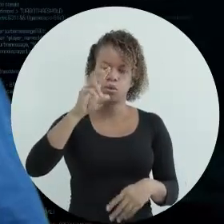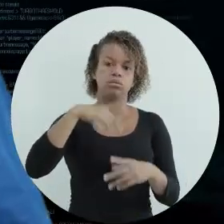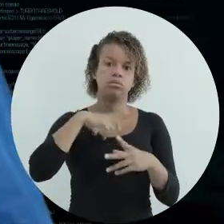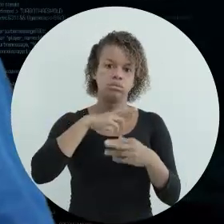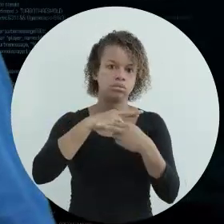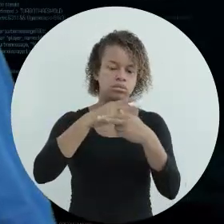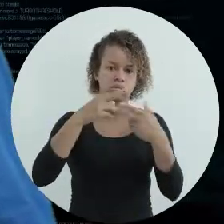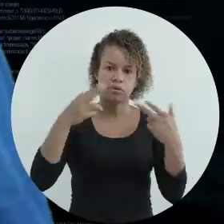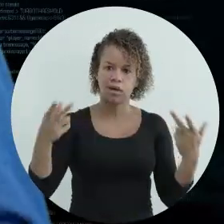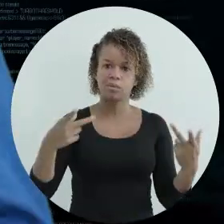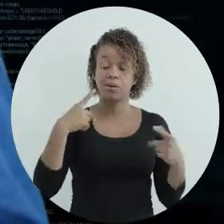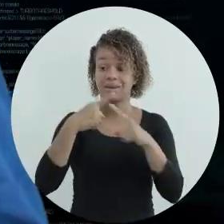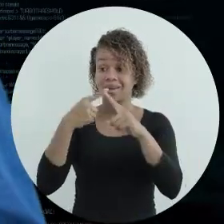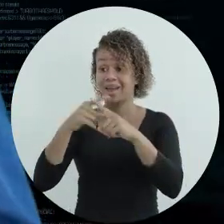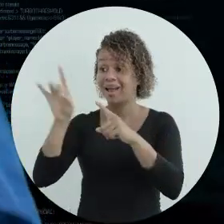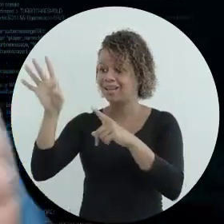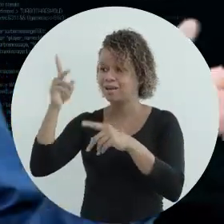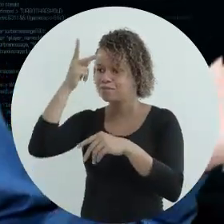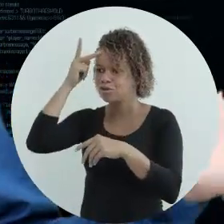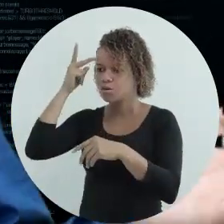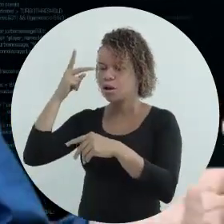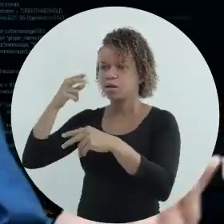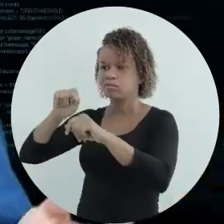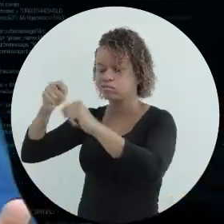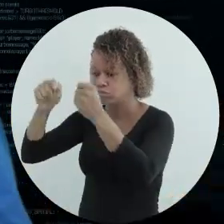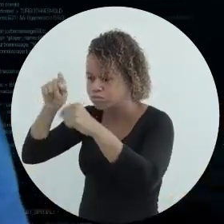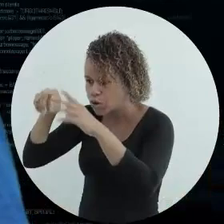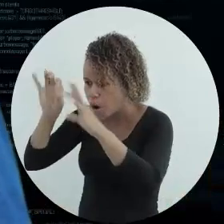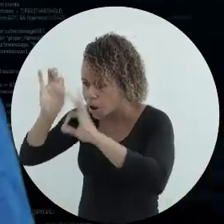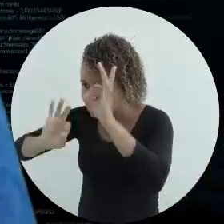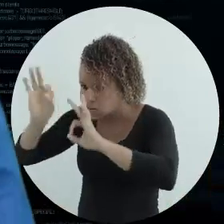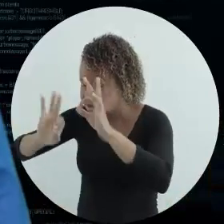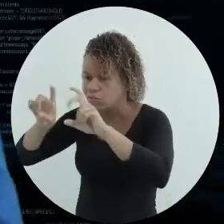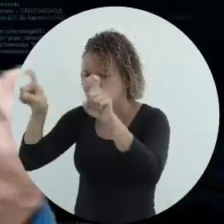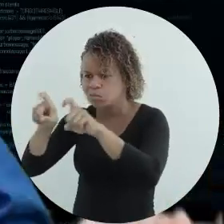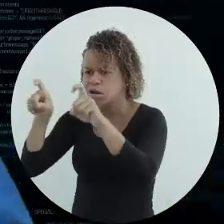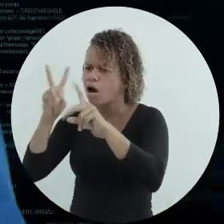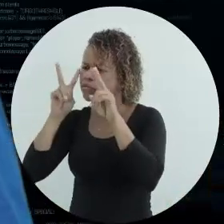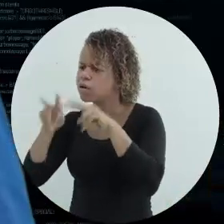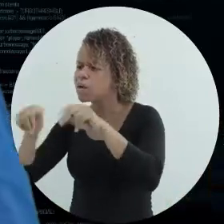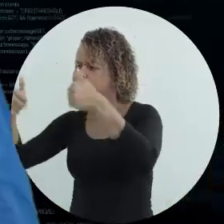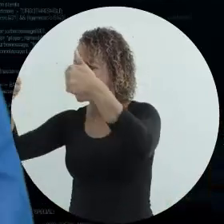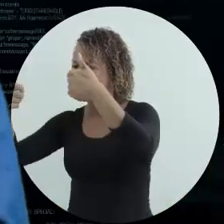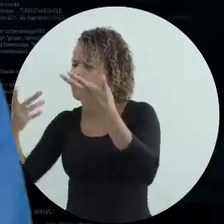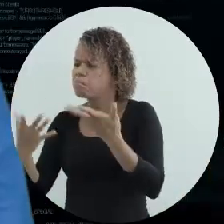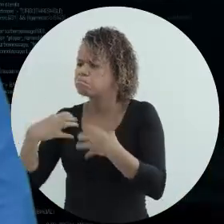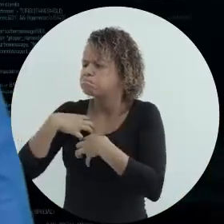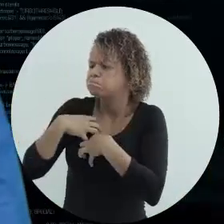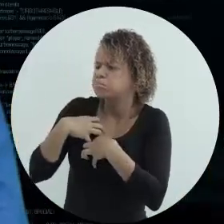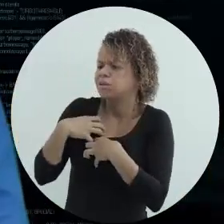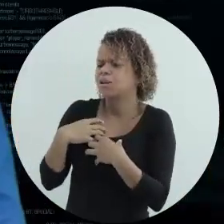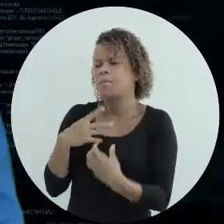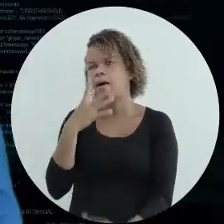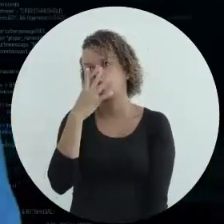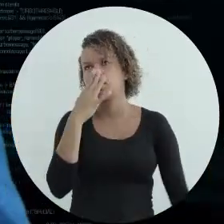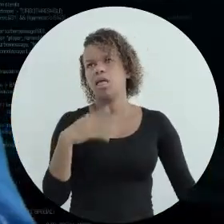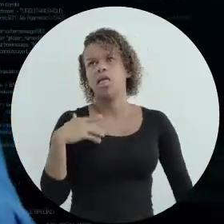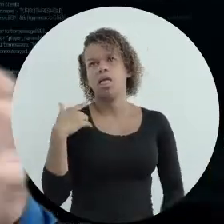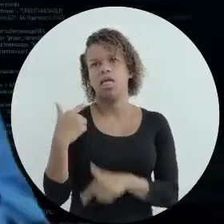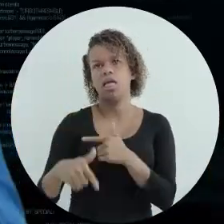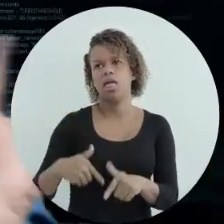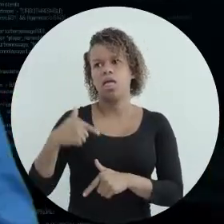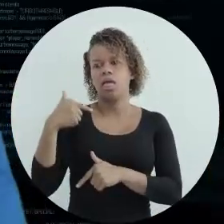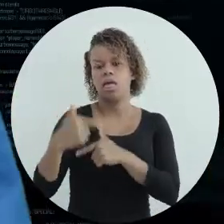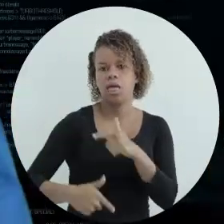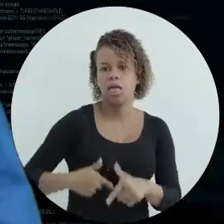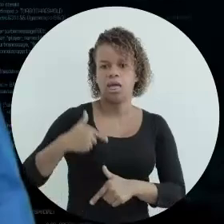criar a forma de visualização que achasse mais conveniente. Então era uma Babel, a gente tinha uma única linguagem que era HTML,